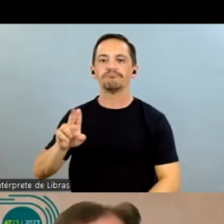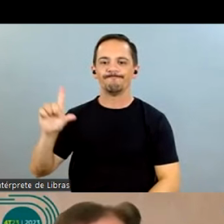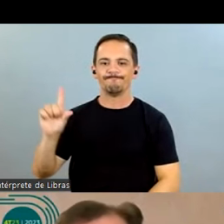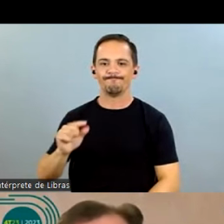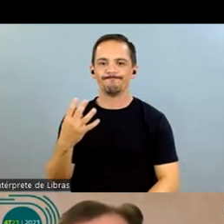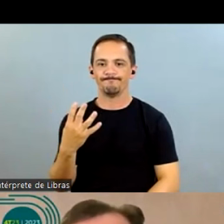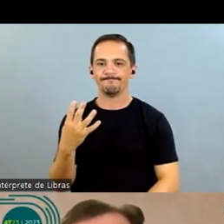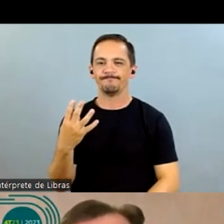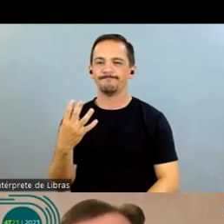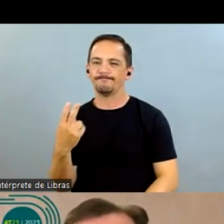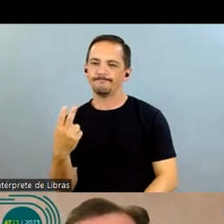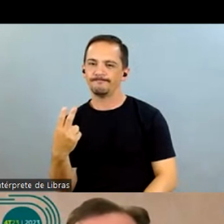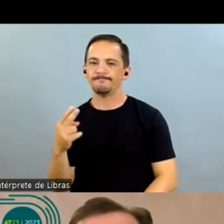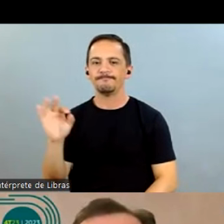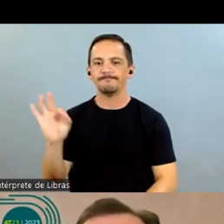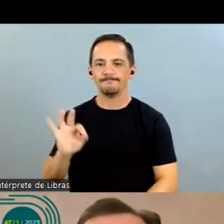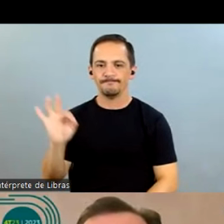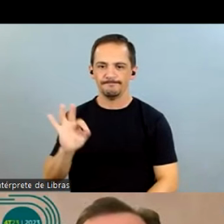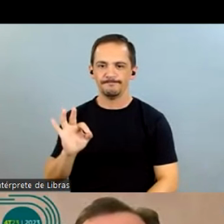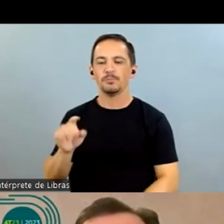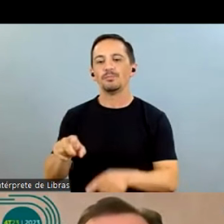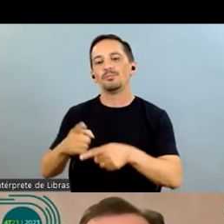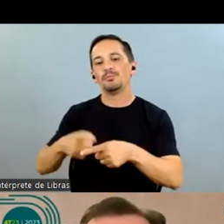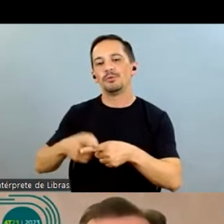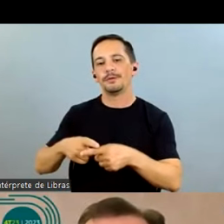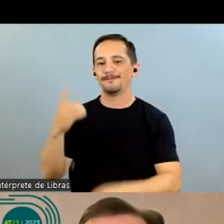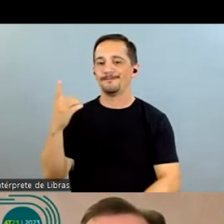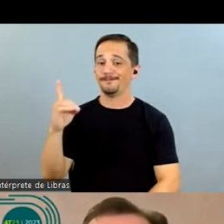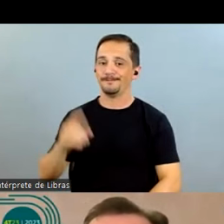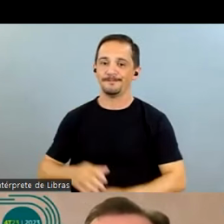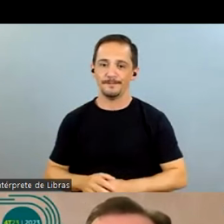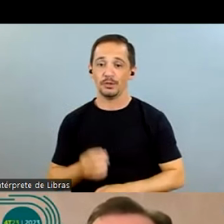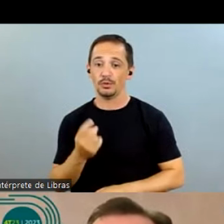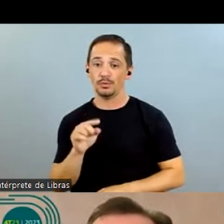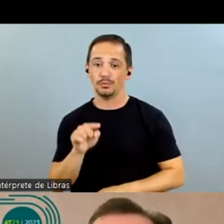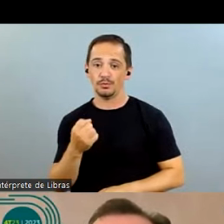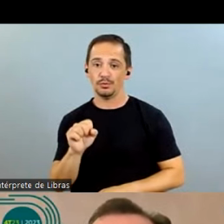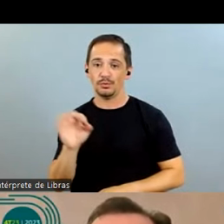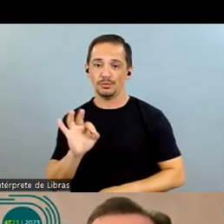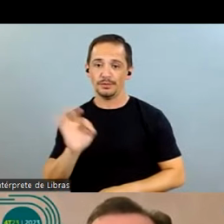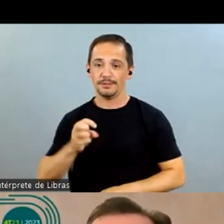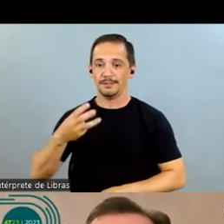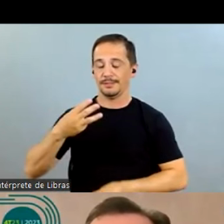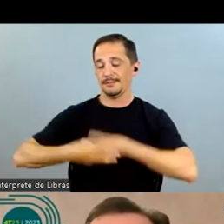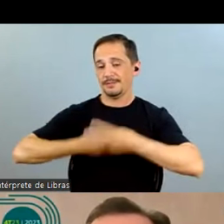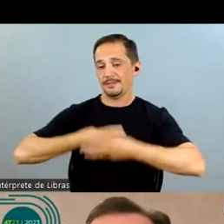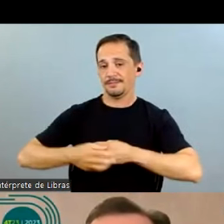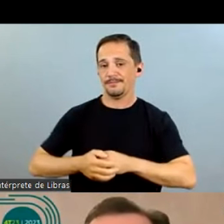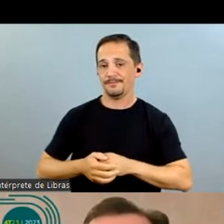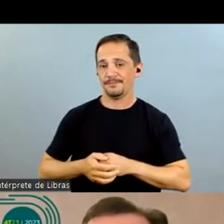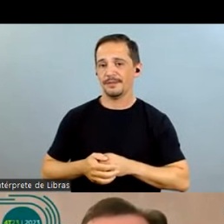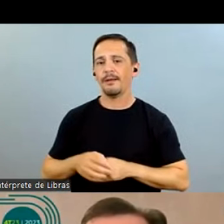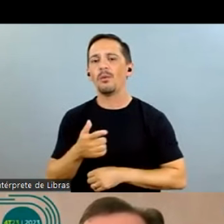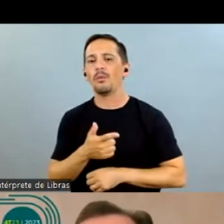em dólar que caiu bastante quanto do dólar né e 12.8 em relação ao terceiro trimestre e o preço da ter bentina caindo